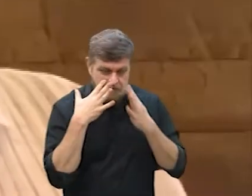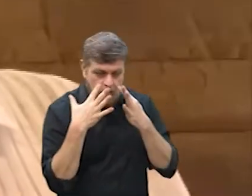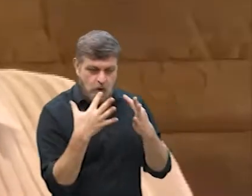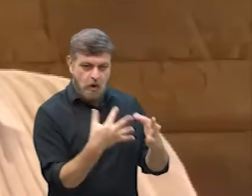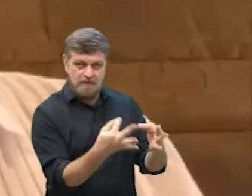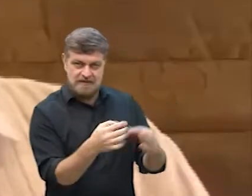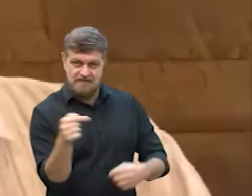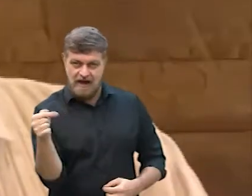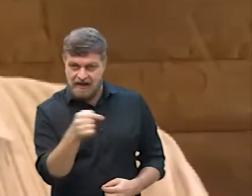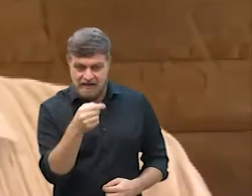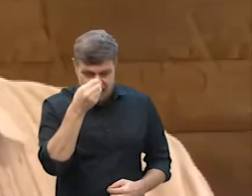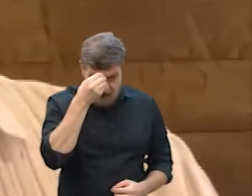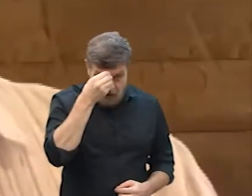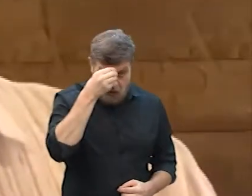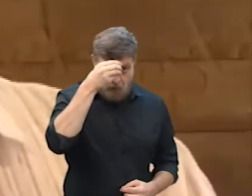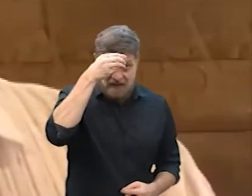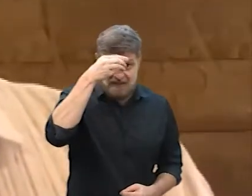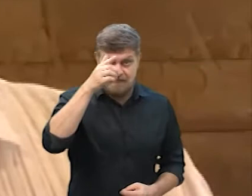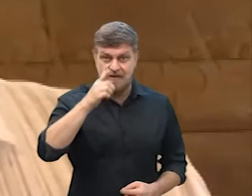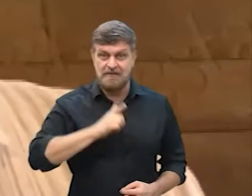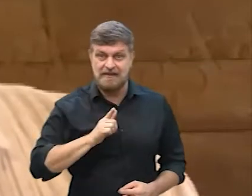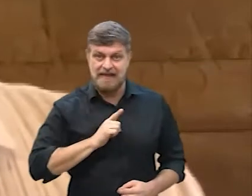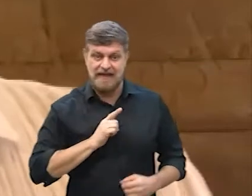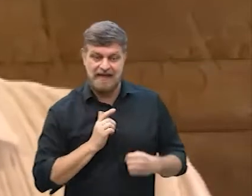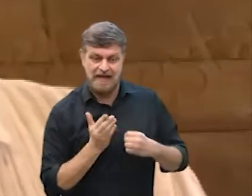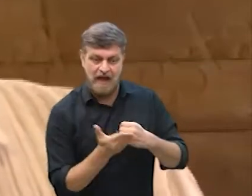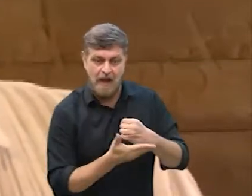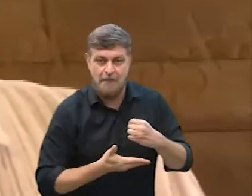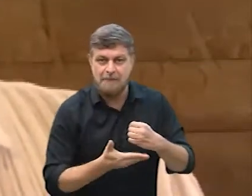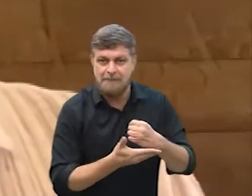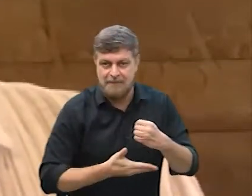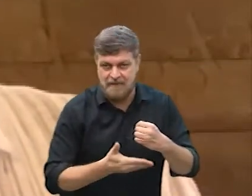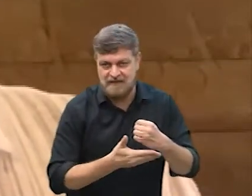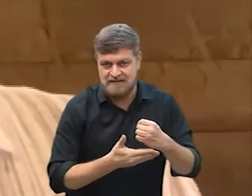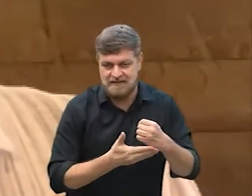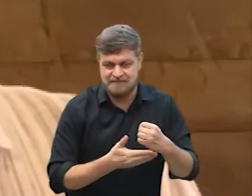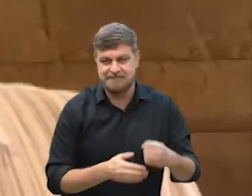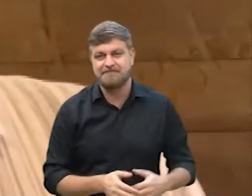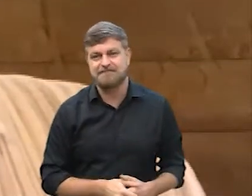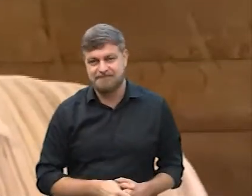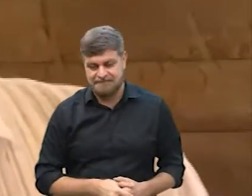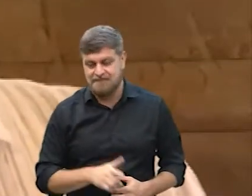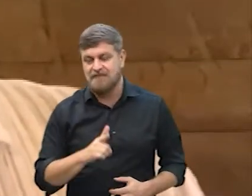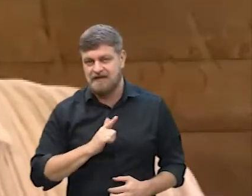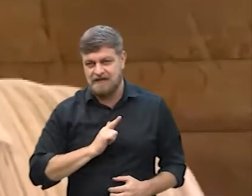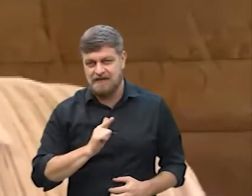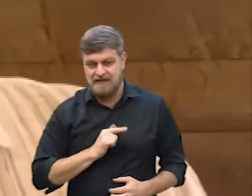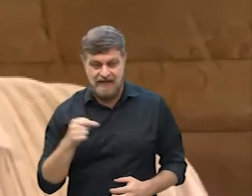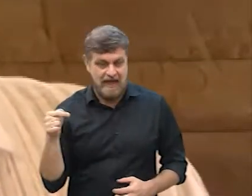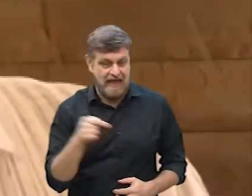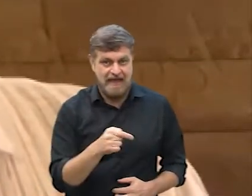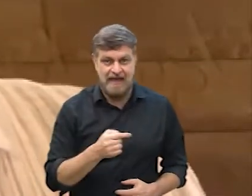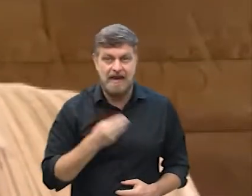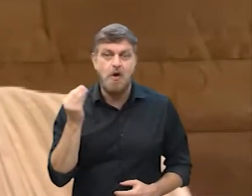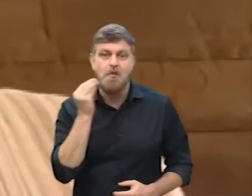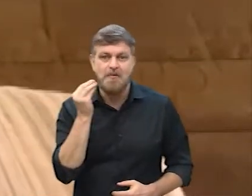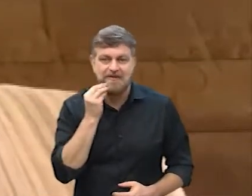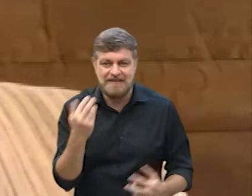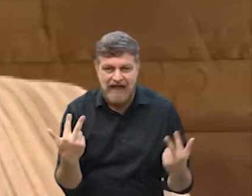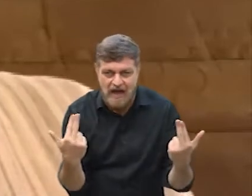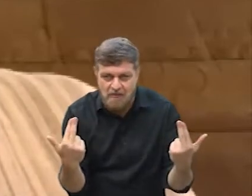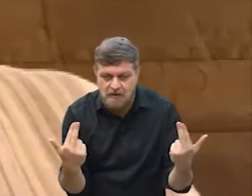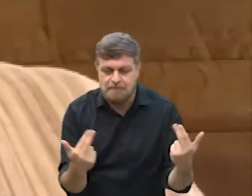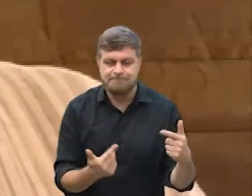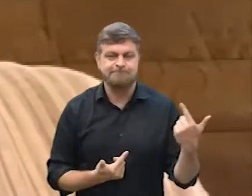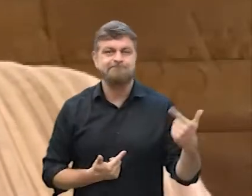observar que esse conhecimento tem uma origem, esse desconhecimento tem uma origem. Ele não teve as mesmas chances, ele